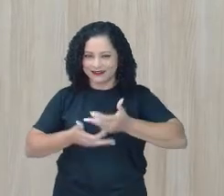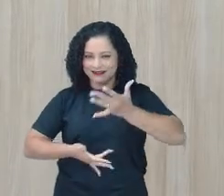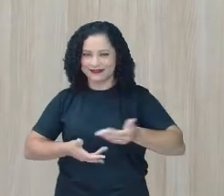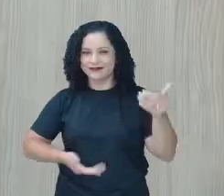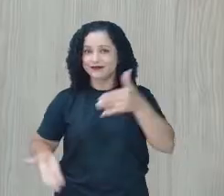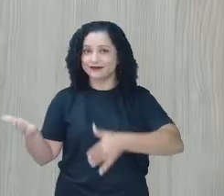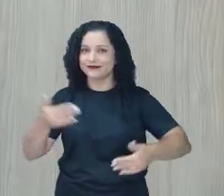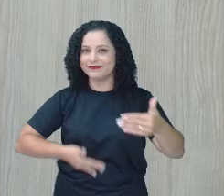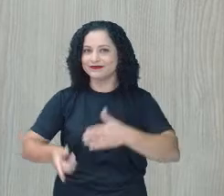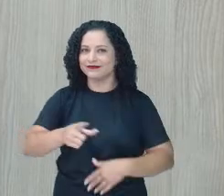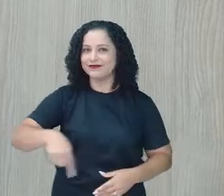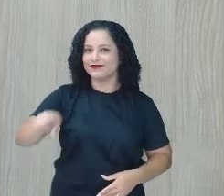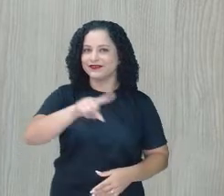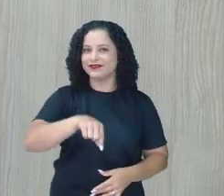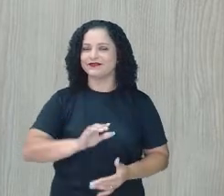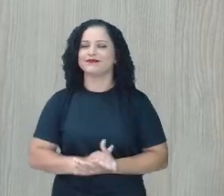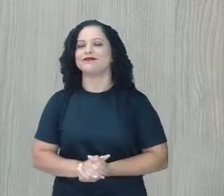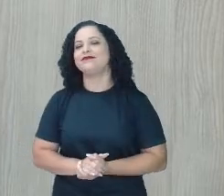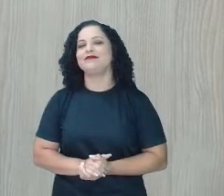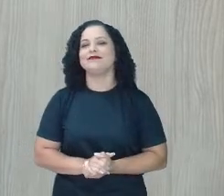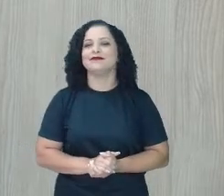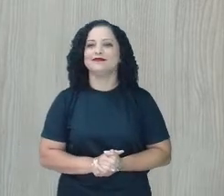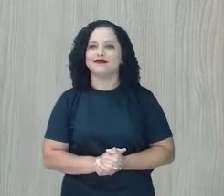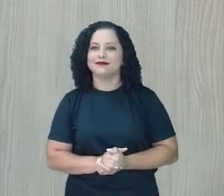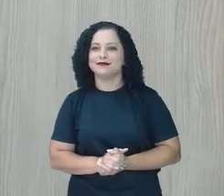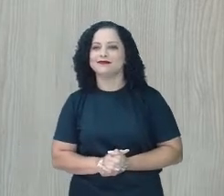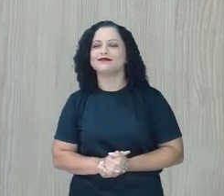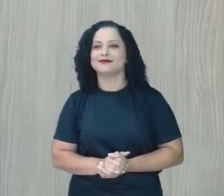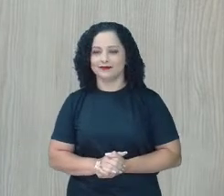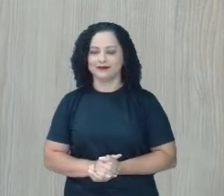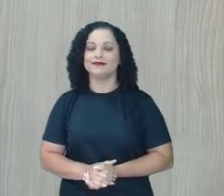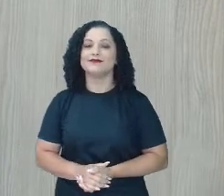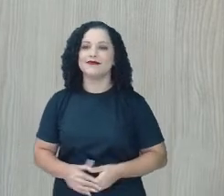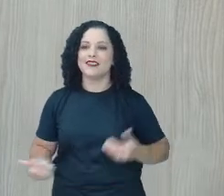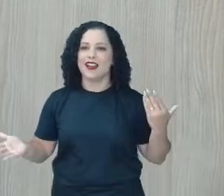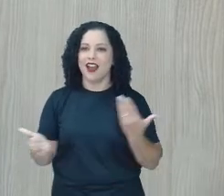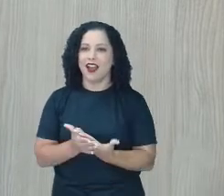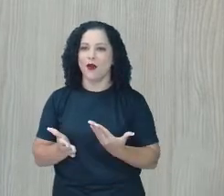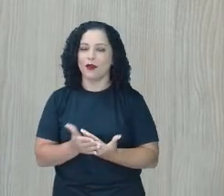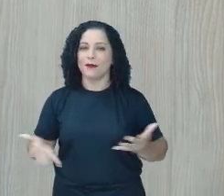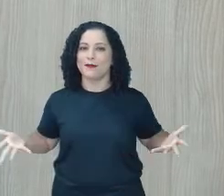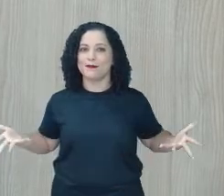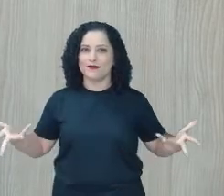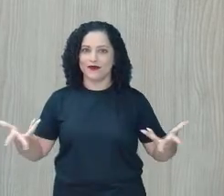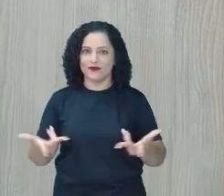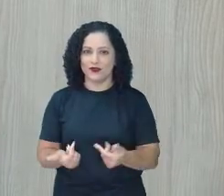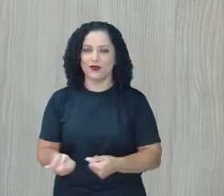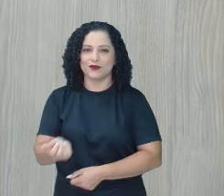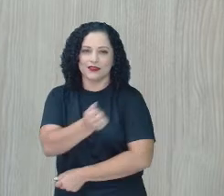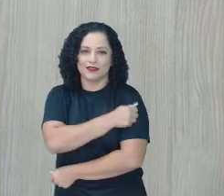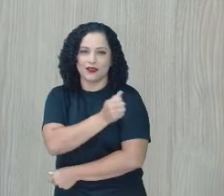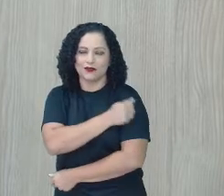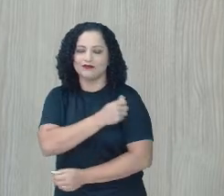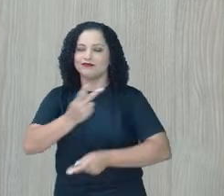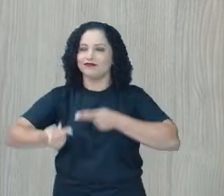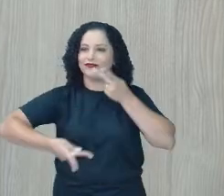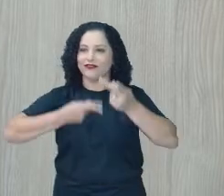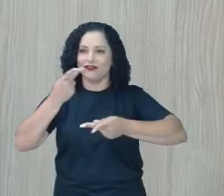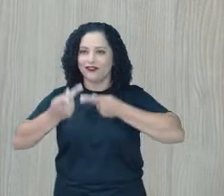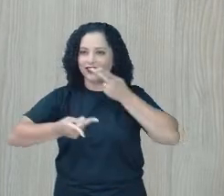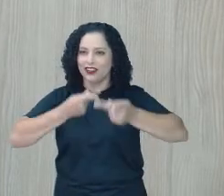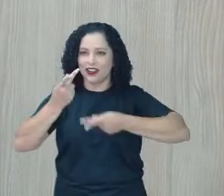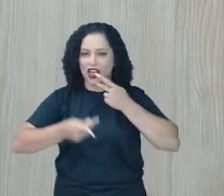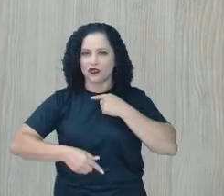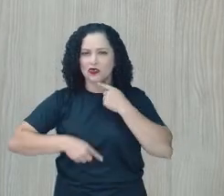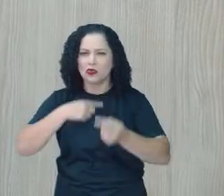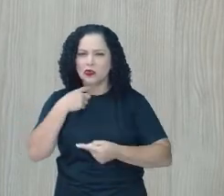aula? Sim, professora Vivi, com certeza. A aula está maravilhosa, é isso que os alunos têm achado. Eles não têm